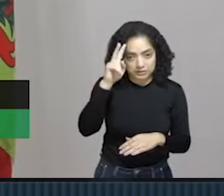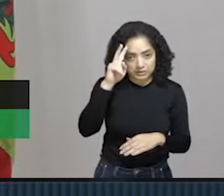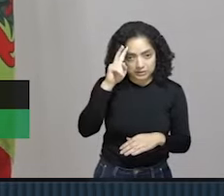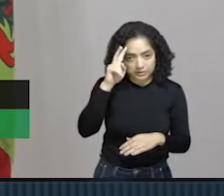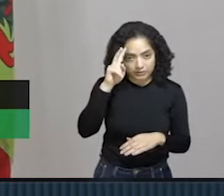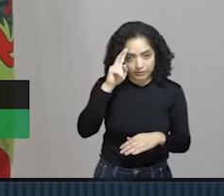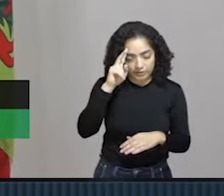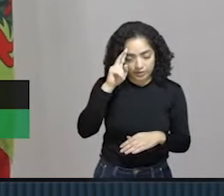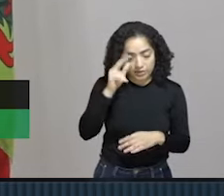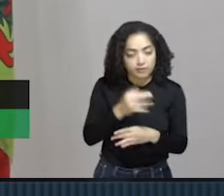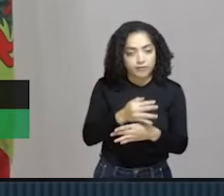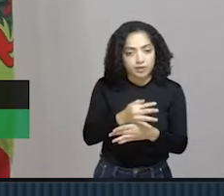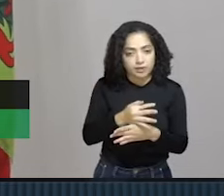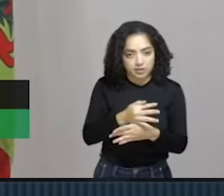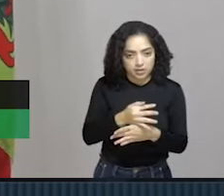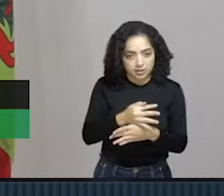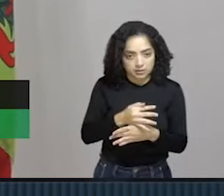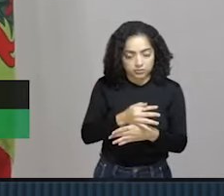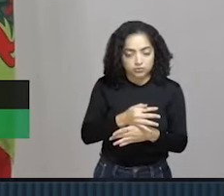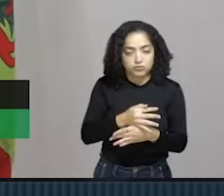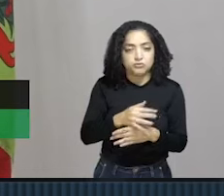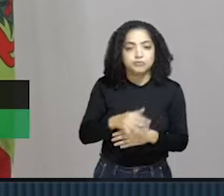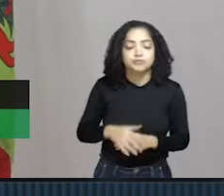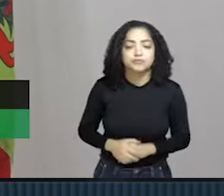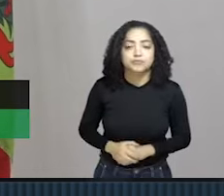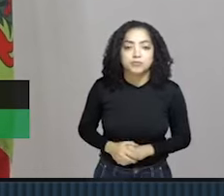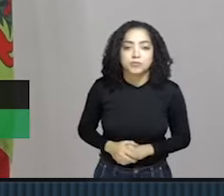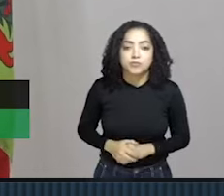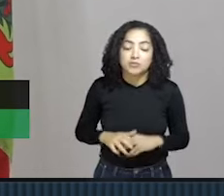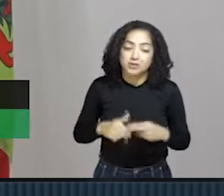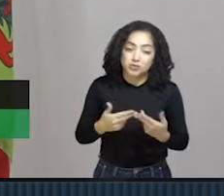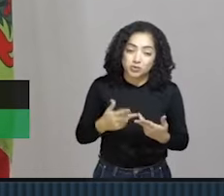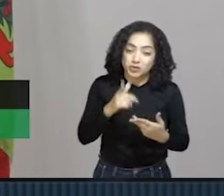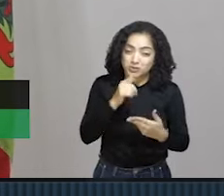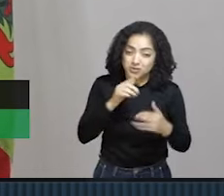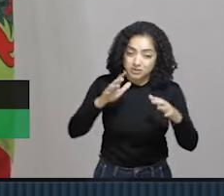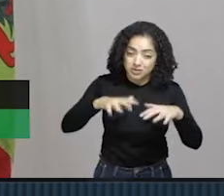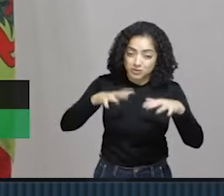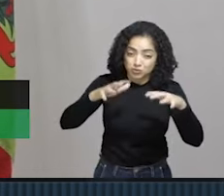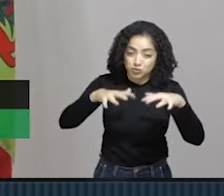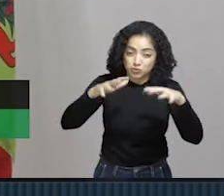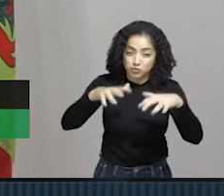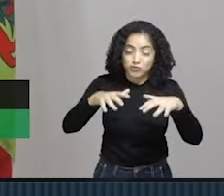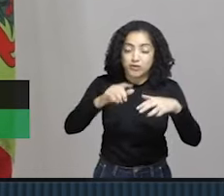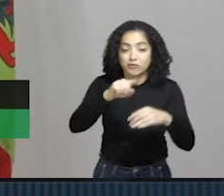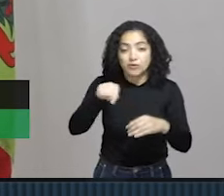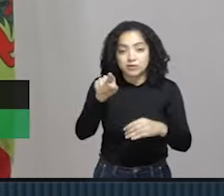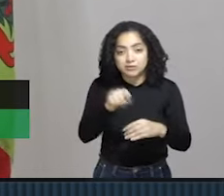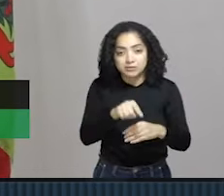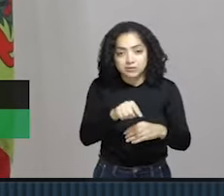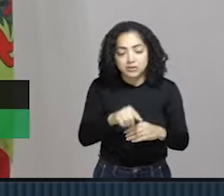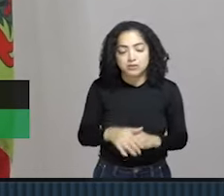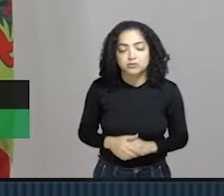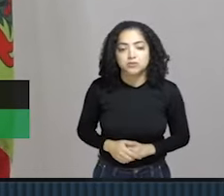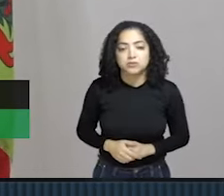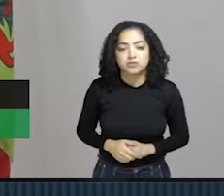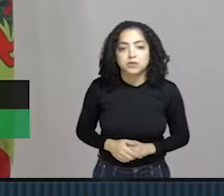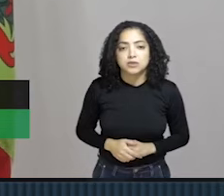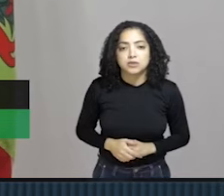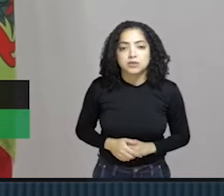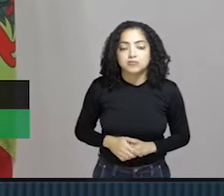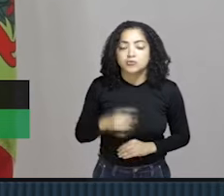feriado, dia de Nossa Senhora, e por causa das chuvas foi postergado. E eu não vou